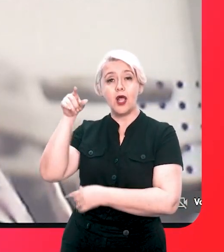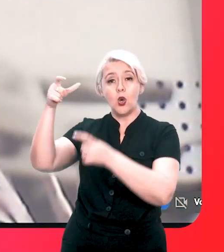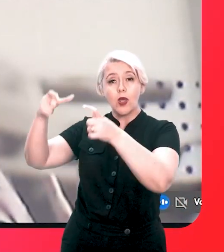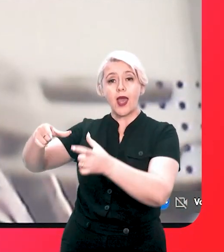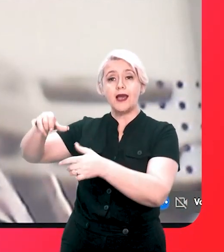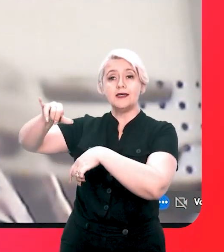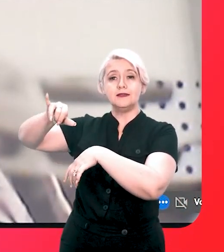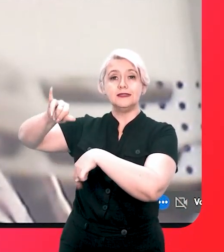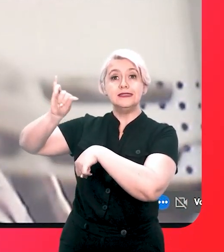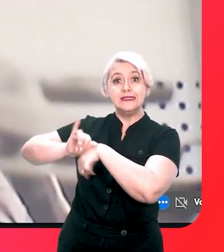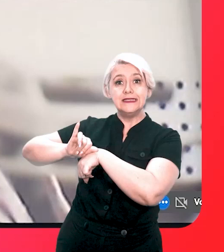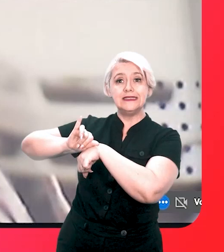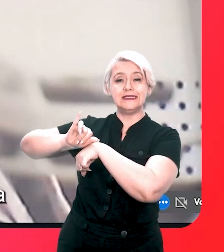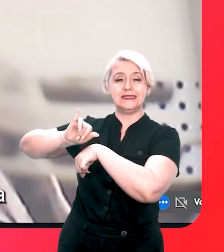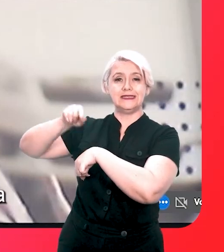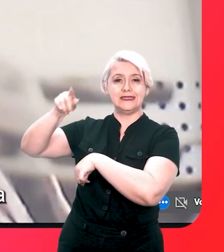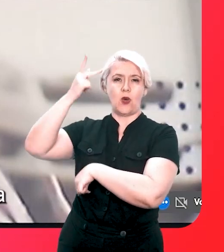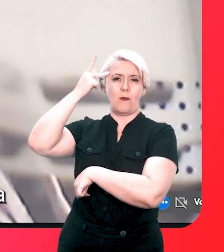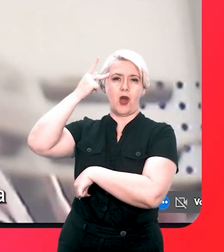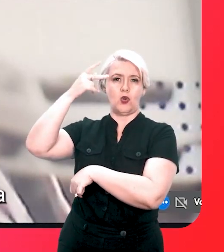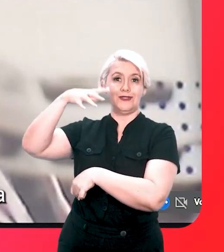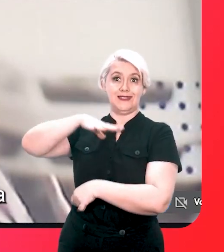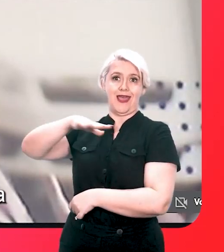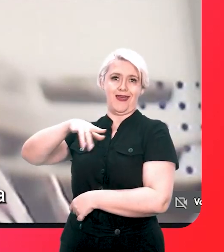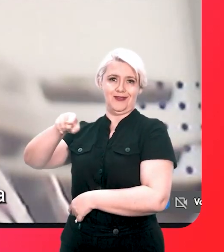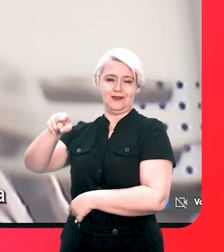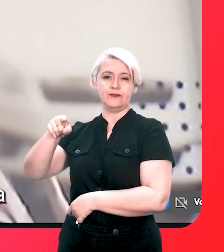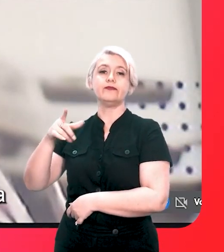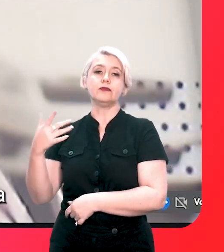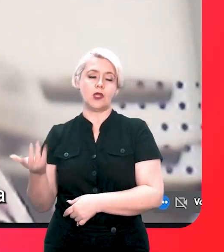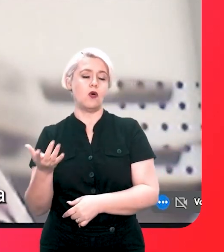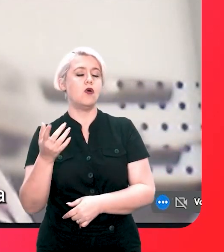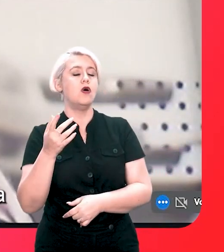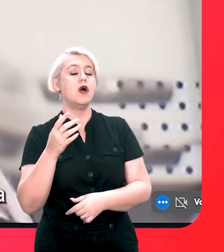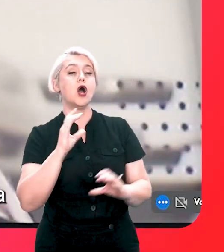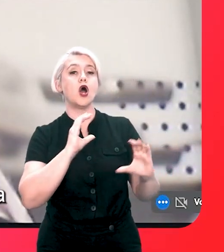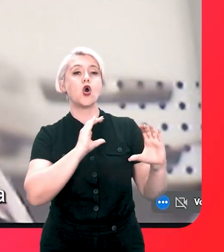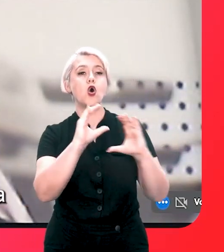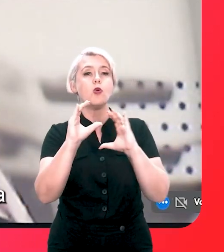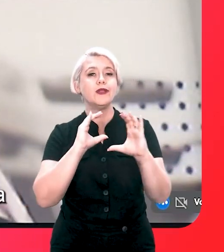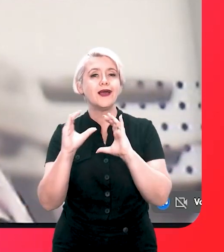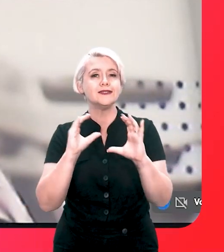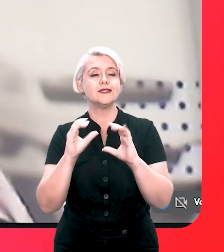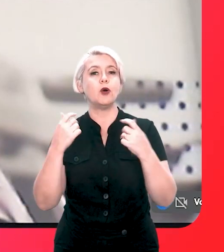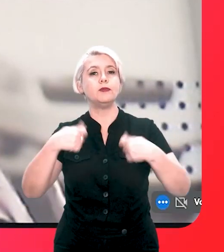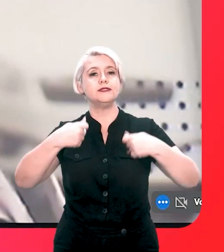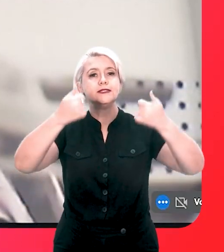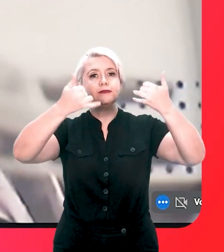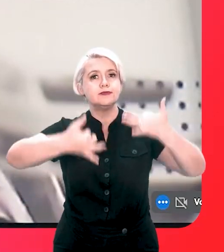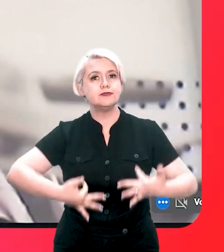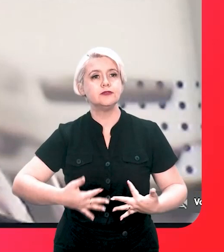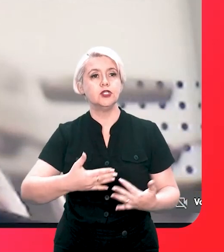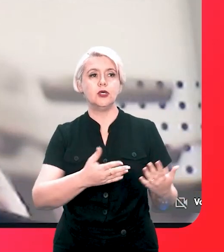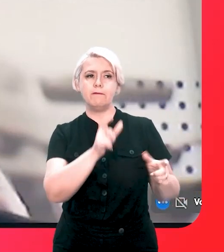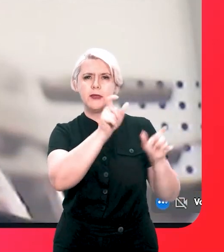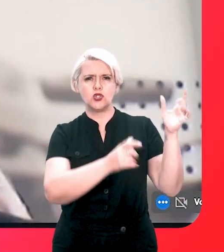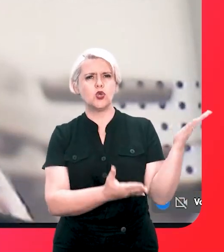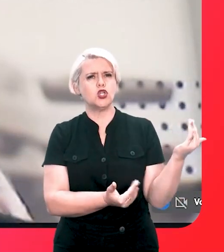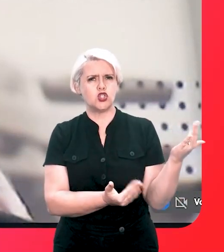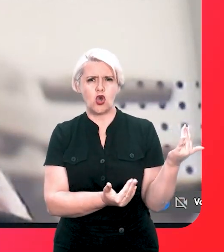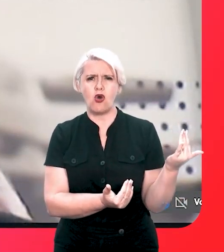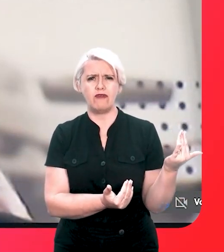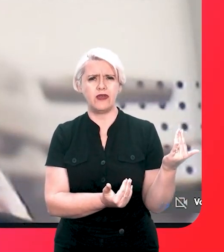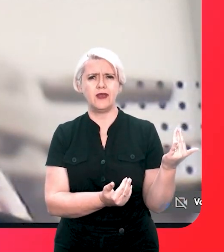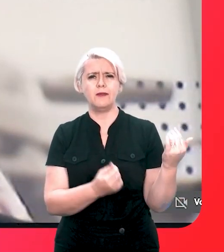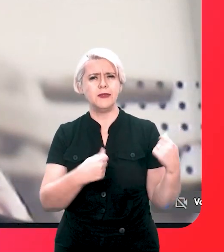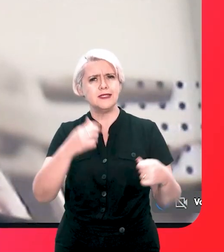a comunicação, eu volto a dizer, porque as pessoas têm que ter uma ideia, né, os mais jovens que escutam, né? A comunicação não era assim.